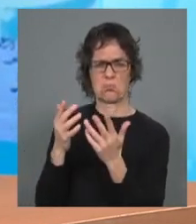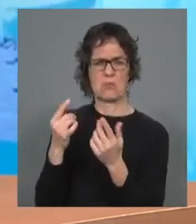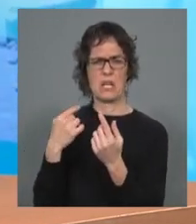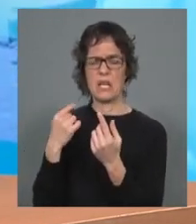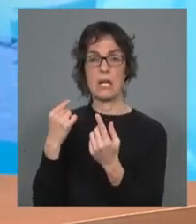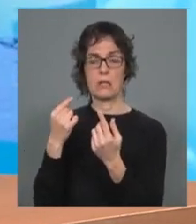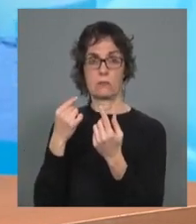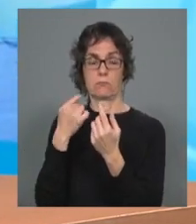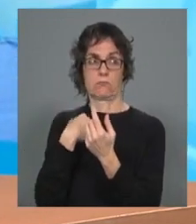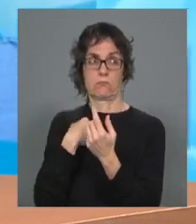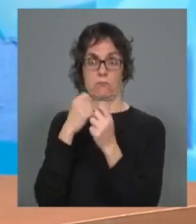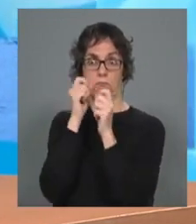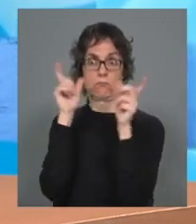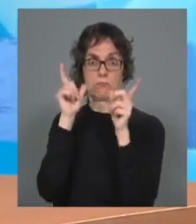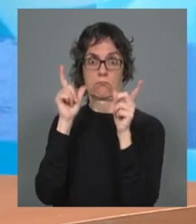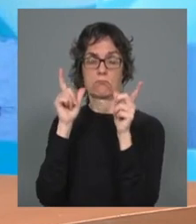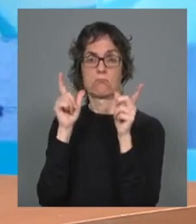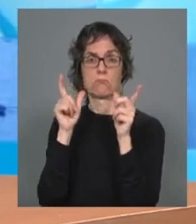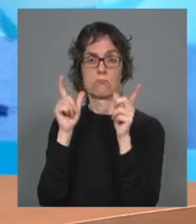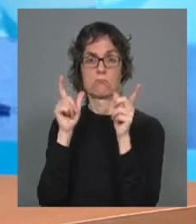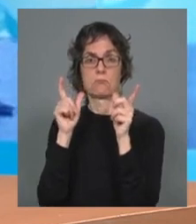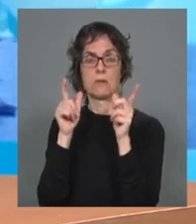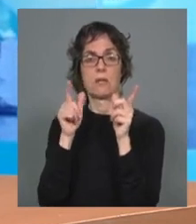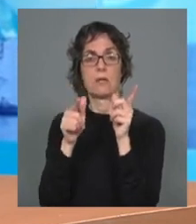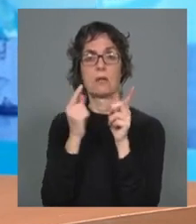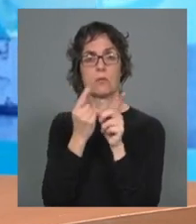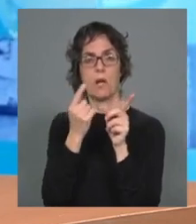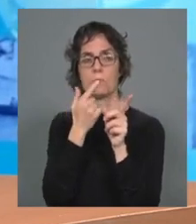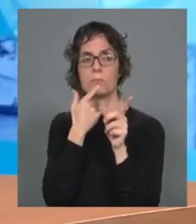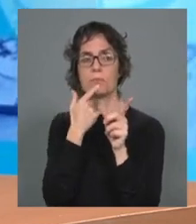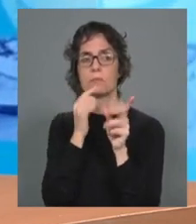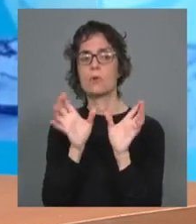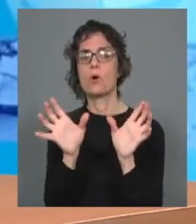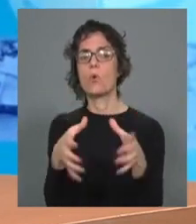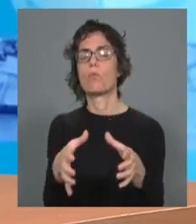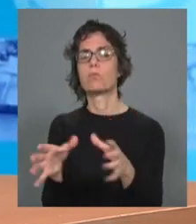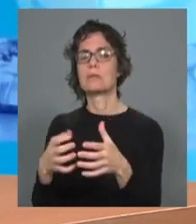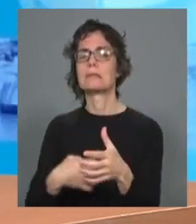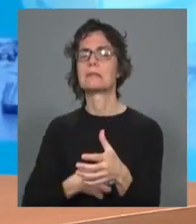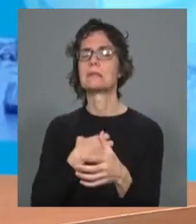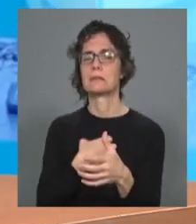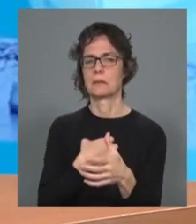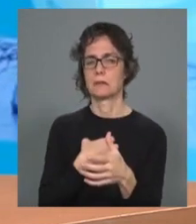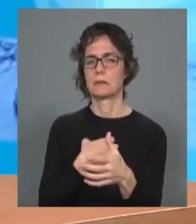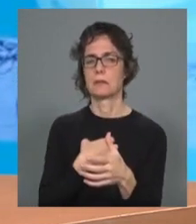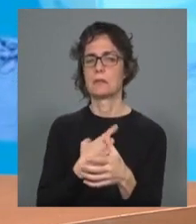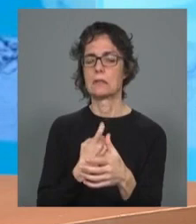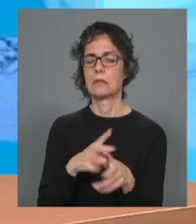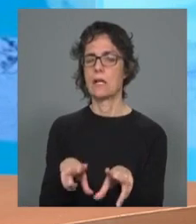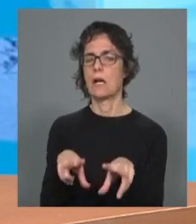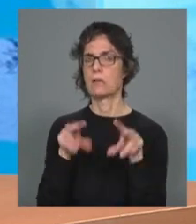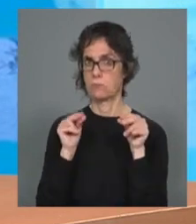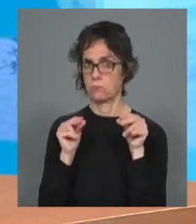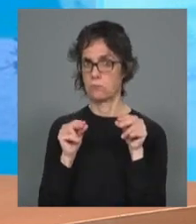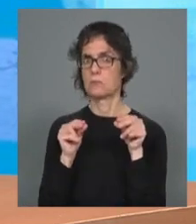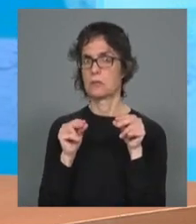começaram a alarmar-nos um pouco e, portanto, entendemos que as comunidades também iriam necessitar, as comunidades e as outras entidades, mesmo